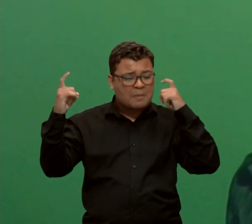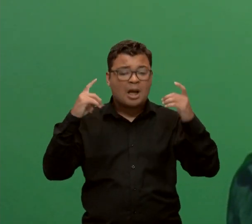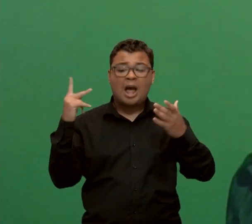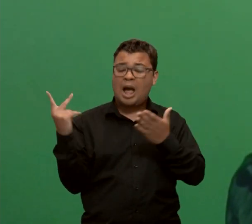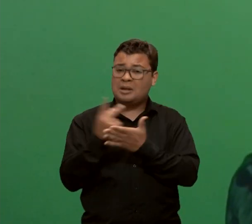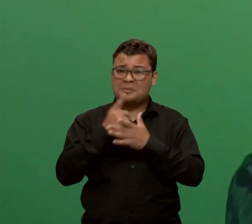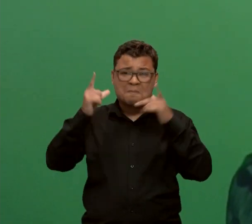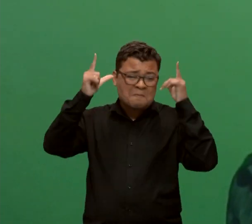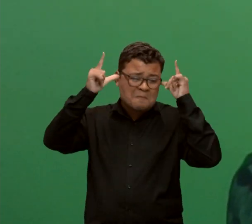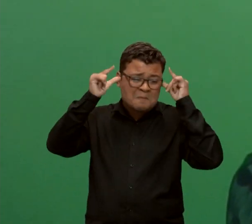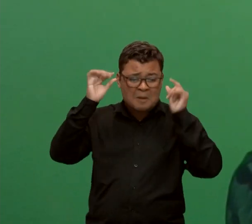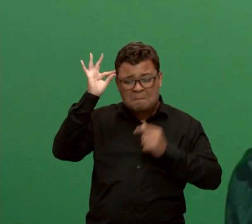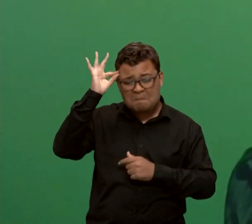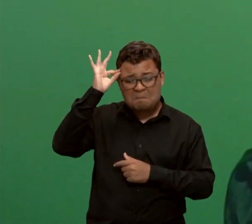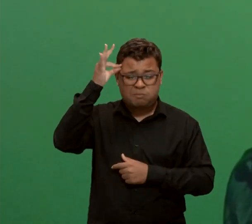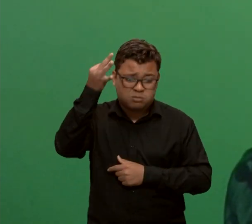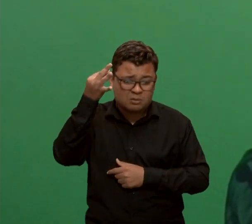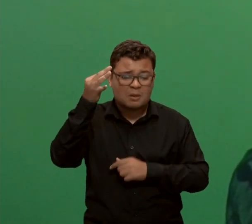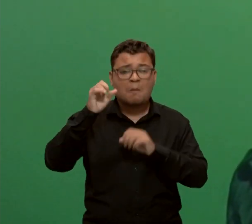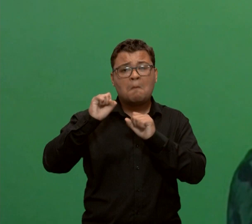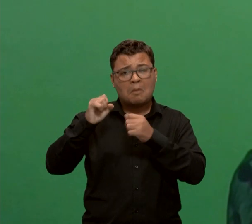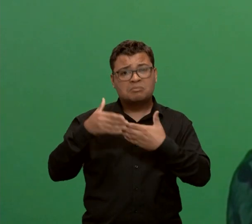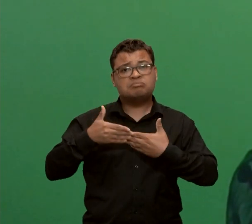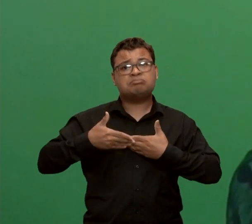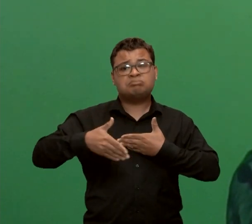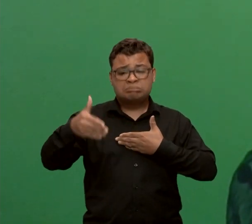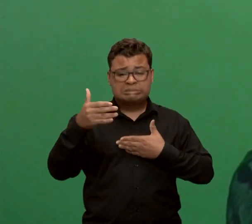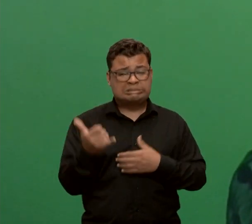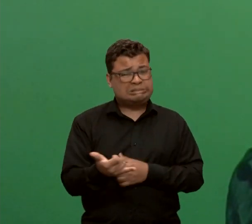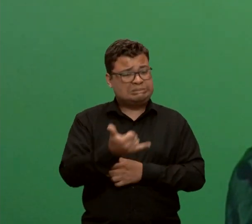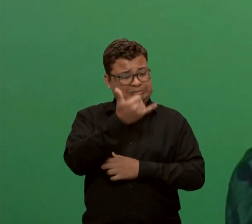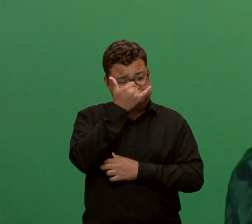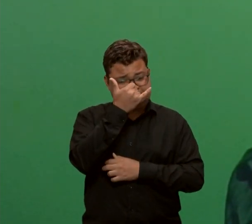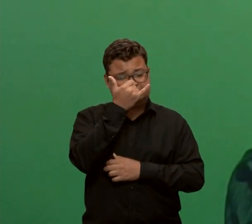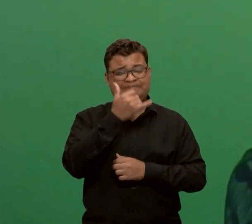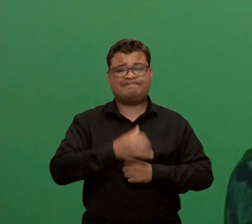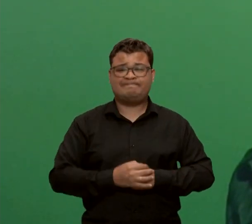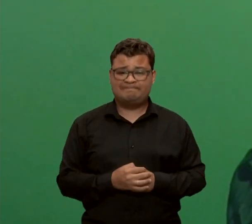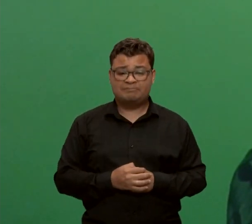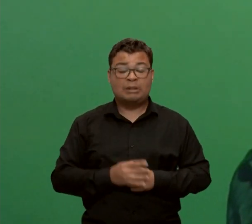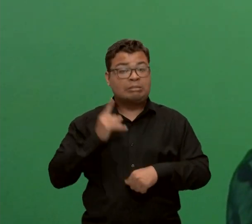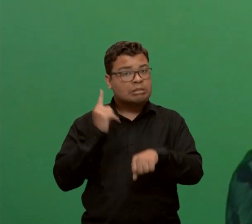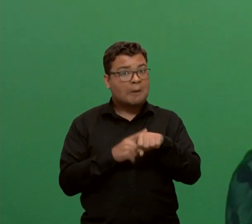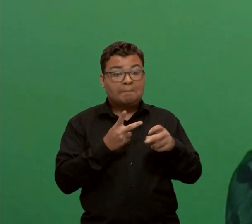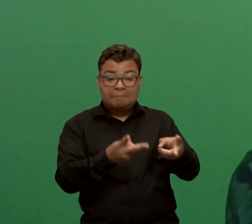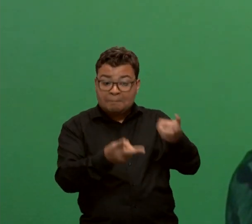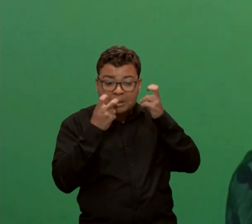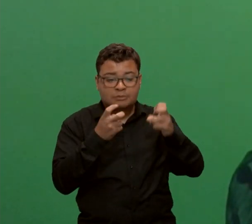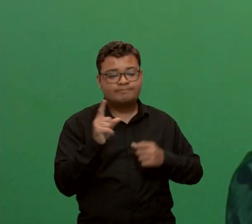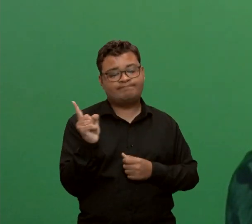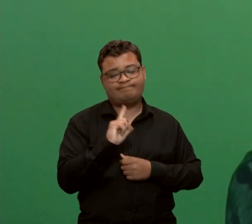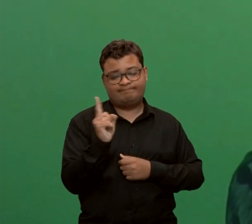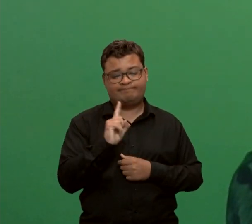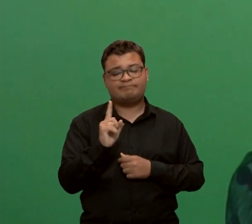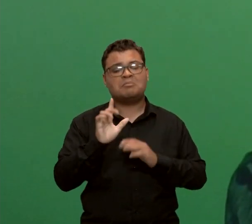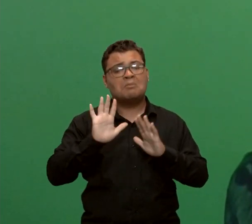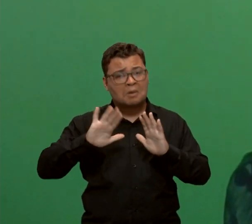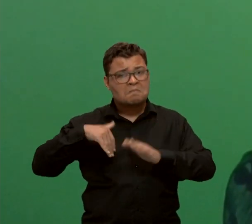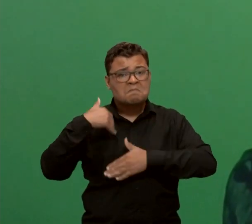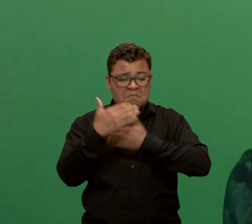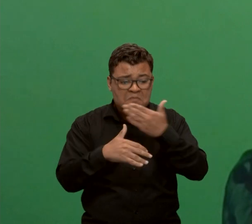causa prejuízos no futuro, que muitas vezes nós não percebemos de imediato, mas que podem sim acometer